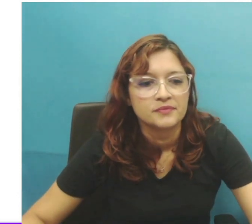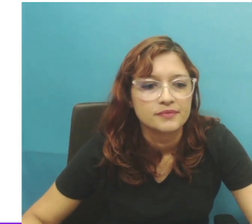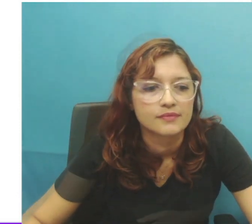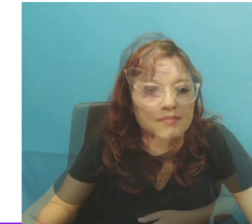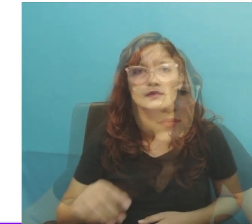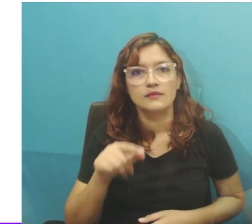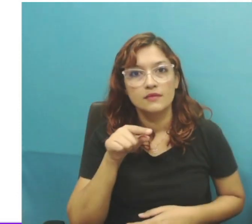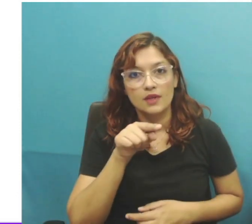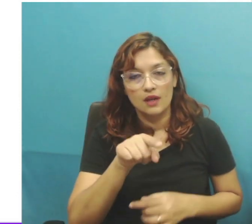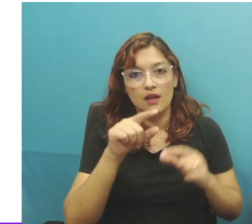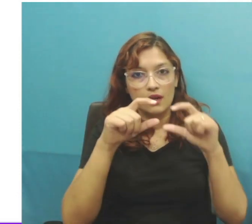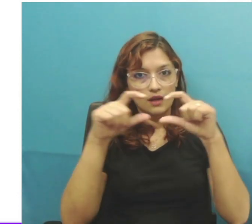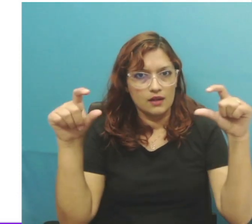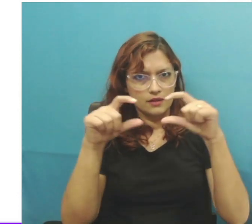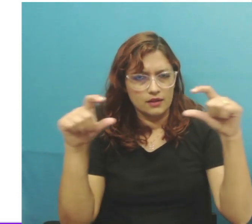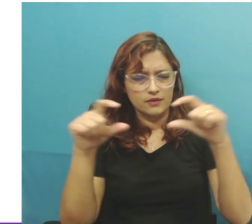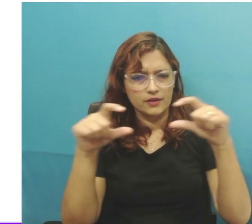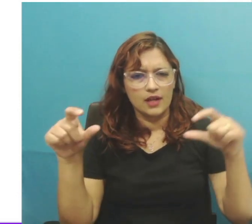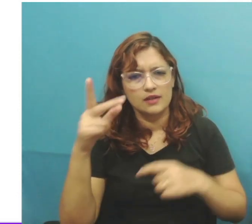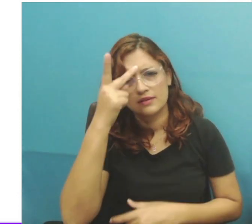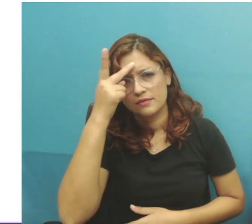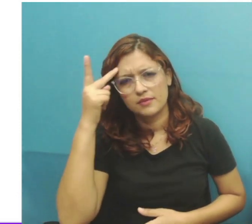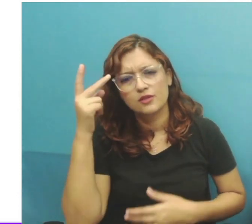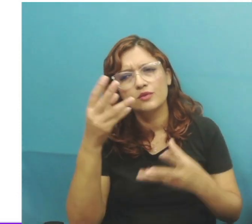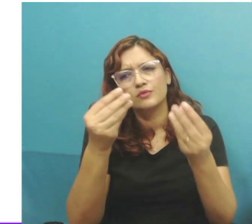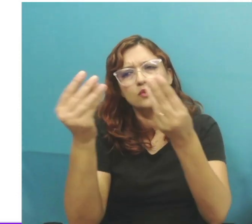Veja a frase.